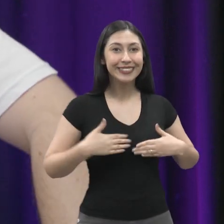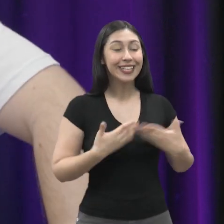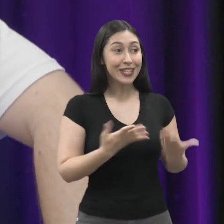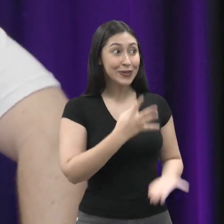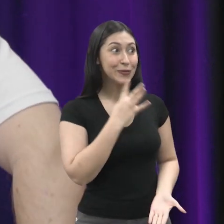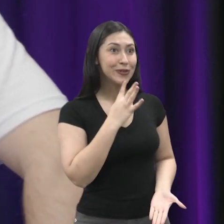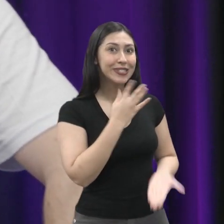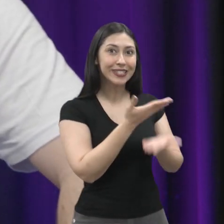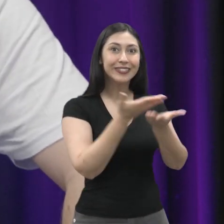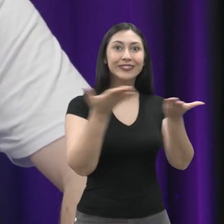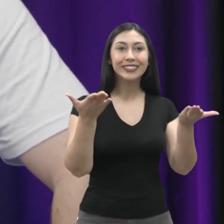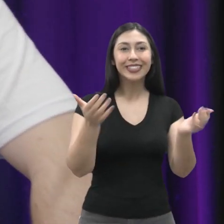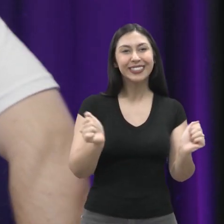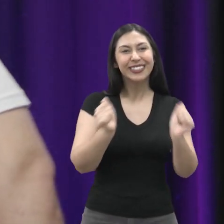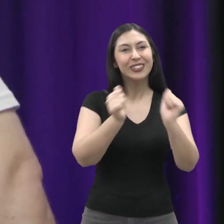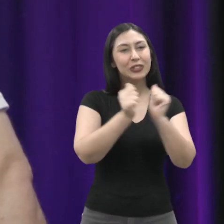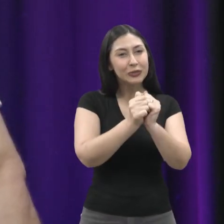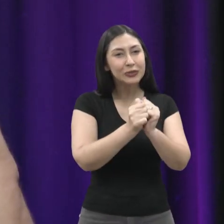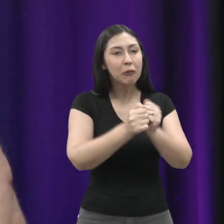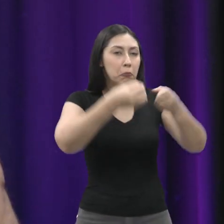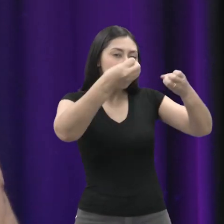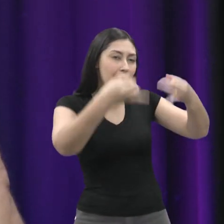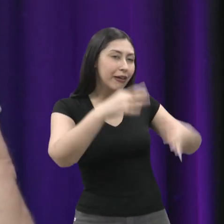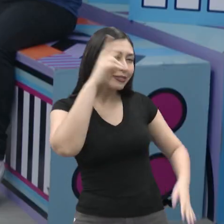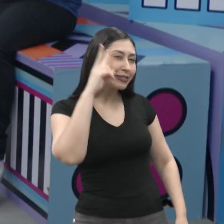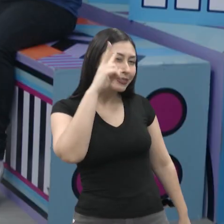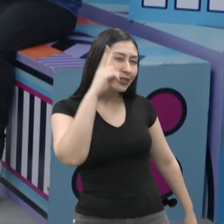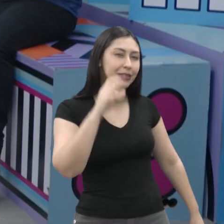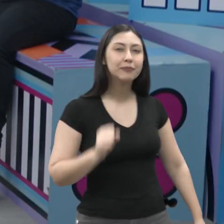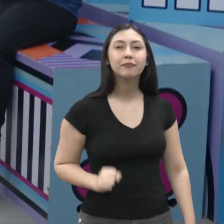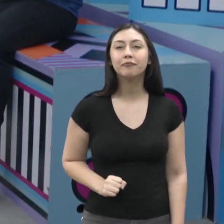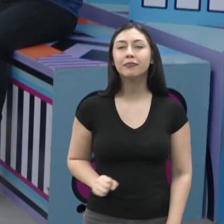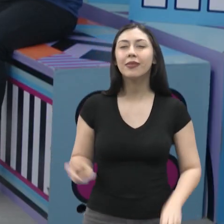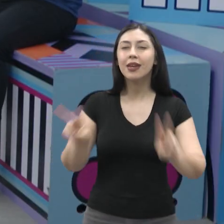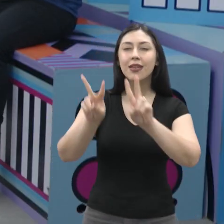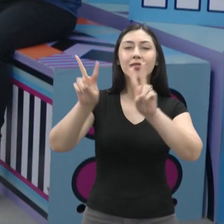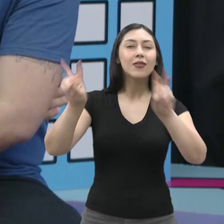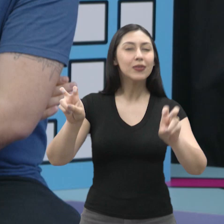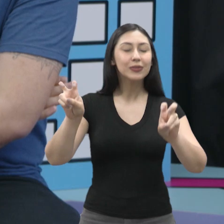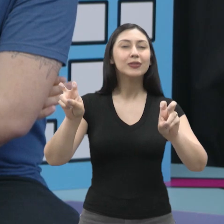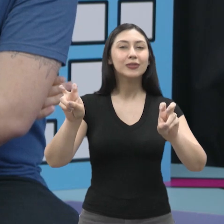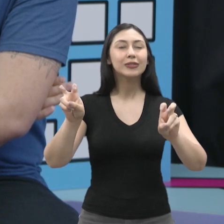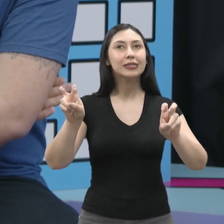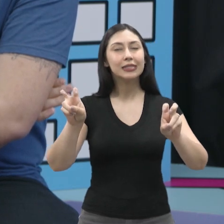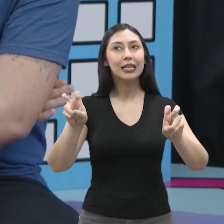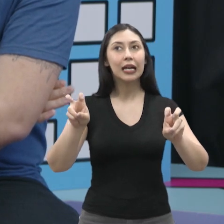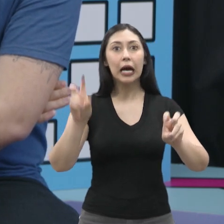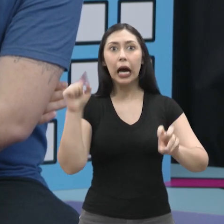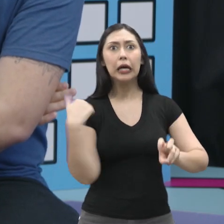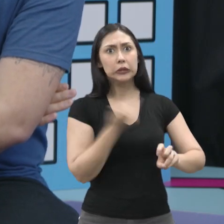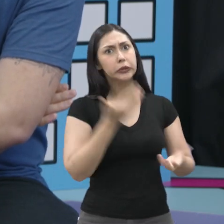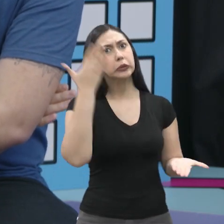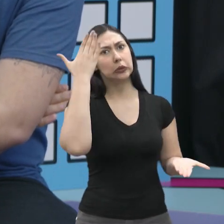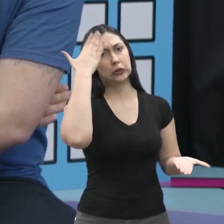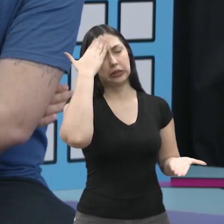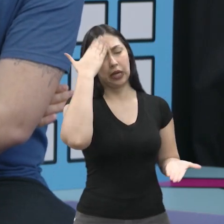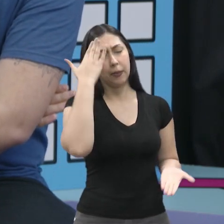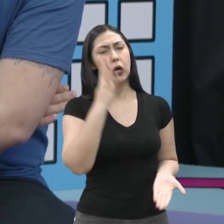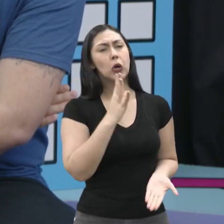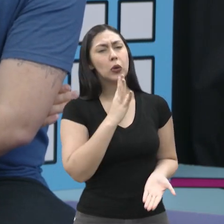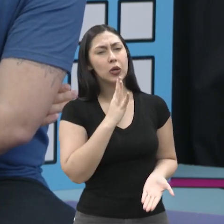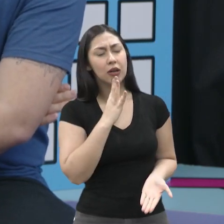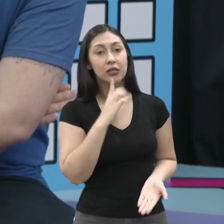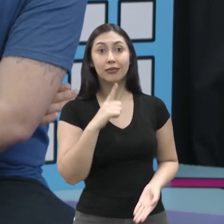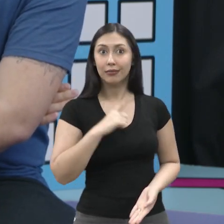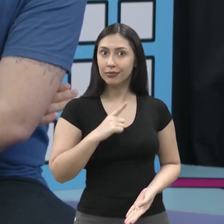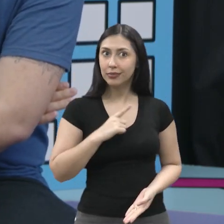e prazer estar aqui falando um pouquinho sobre história. Desse assunto, né, professor, que a gente sabe que existe, tem um